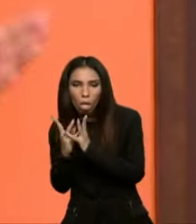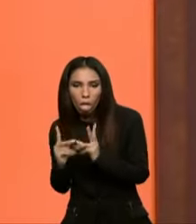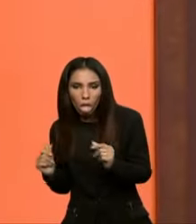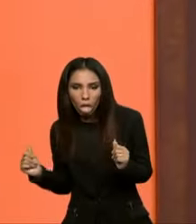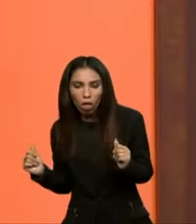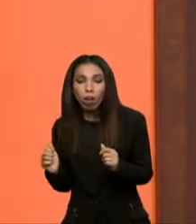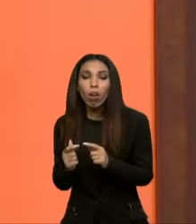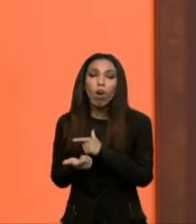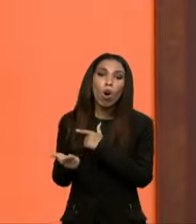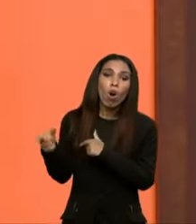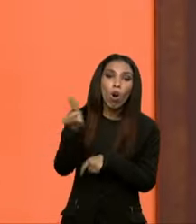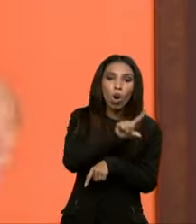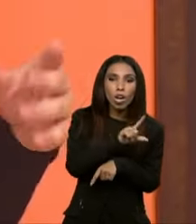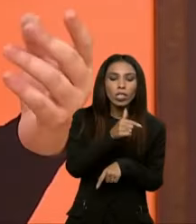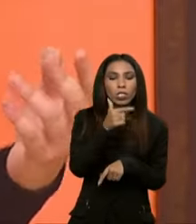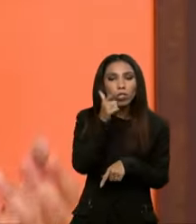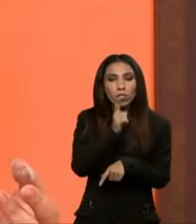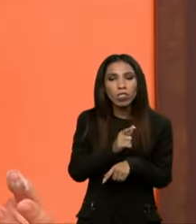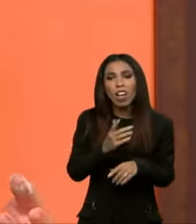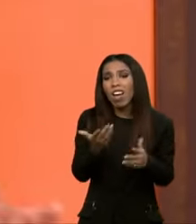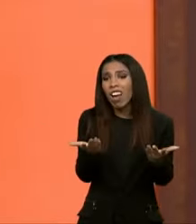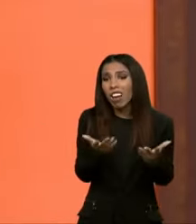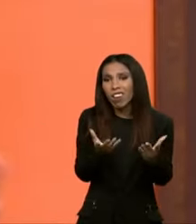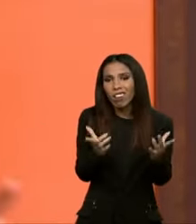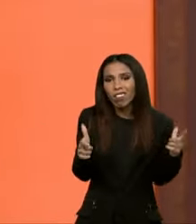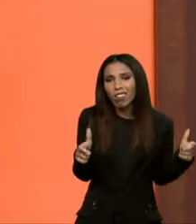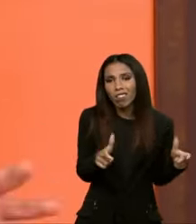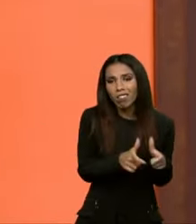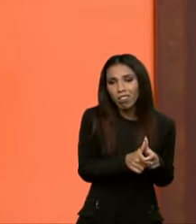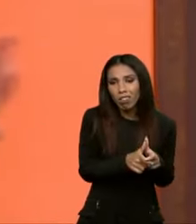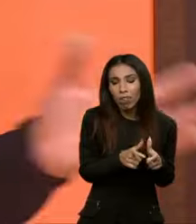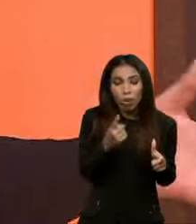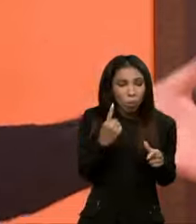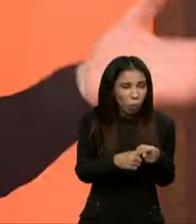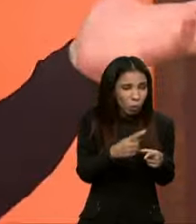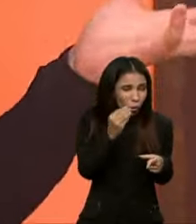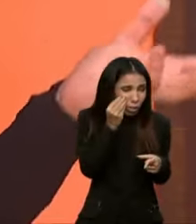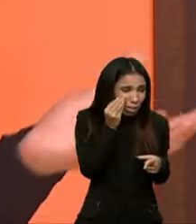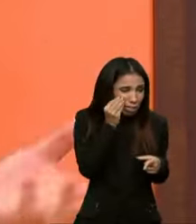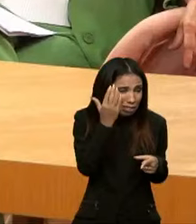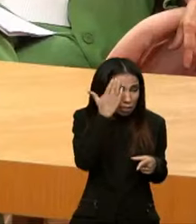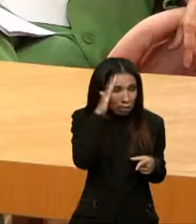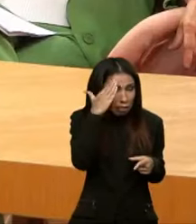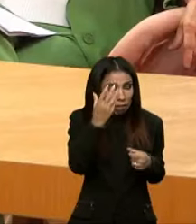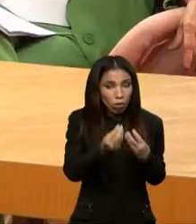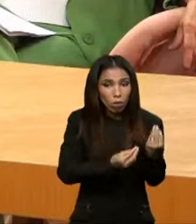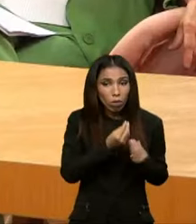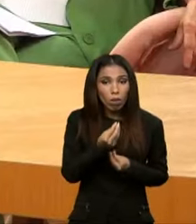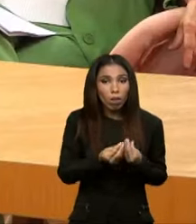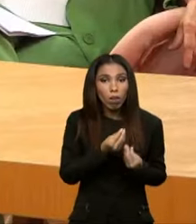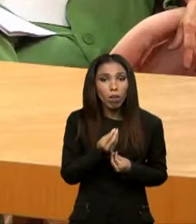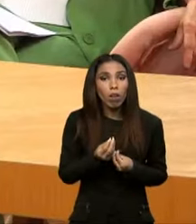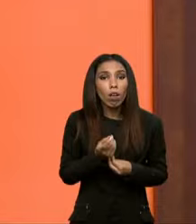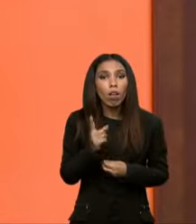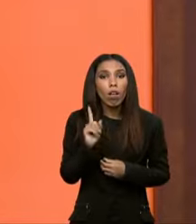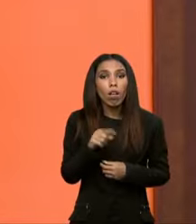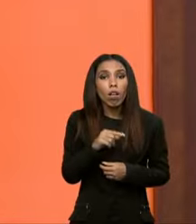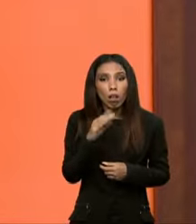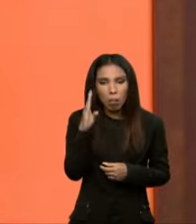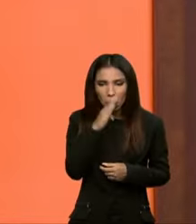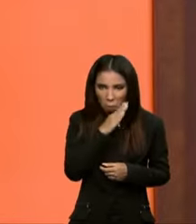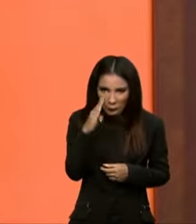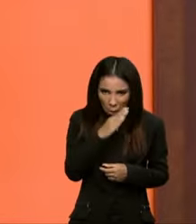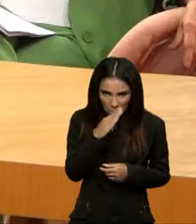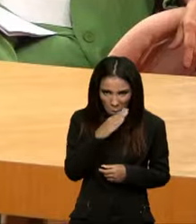planta. Então, eu não tenho mais tantas plantas quanto eu tinha aqui no Rio. Porque lá eu tô tentando entender o que fazer ainda. Mas é a pimenteira. A pimenteira...